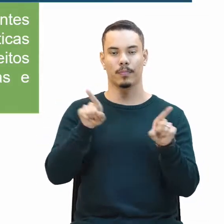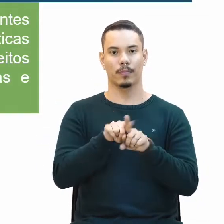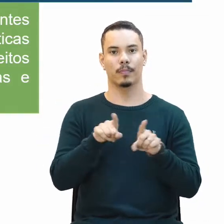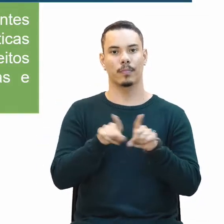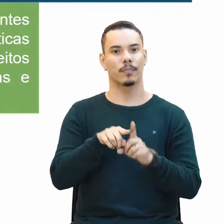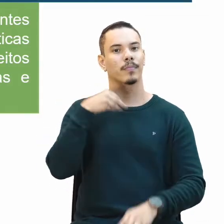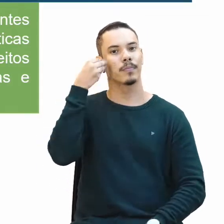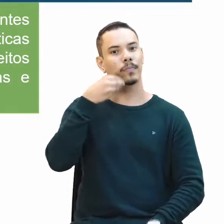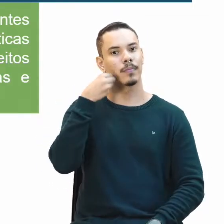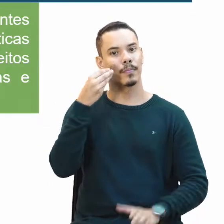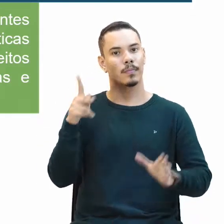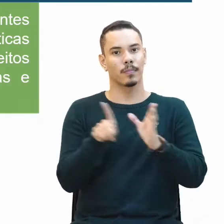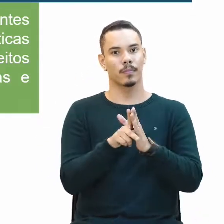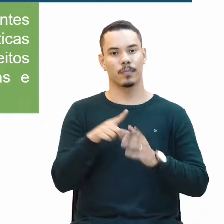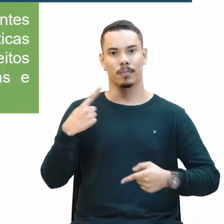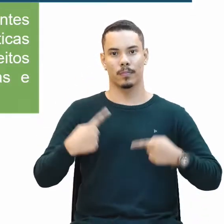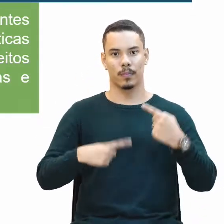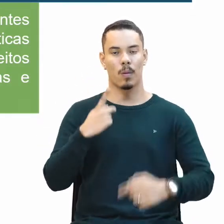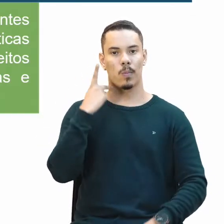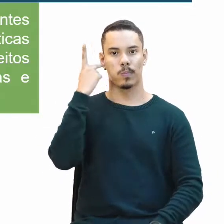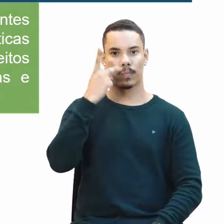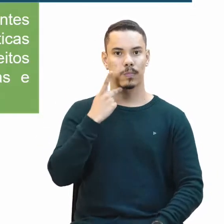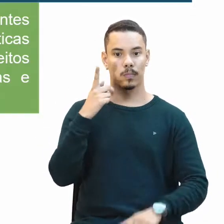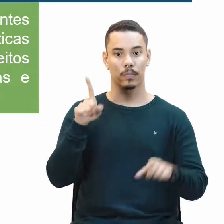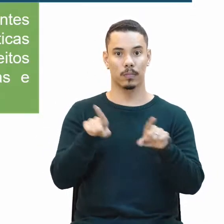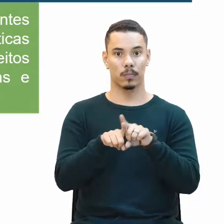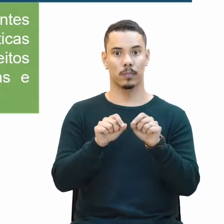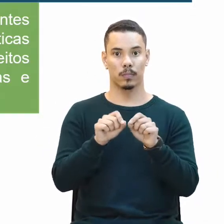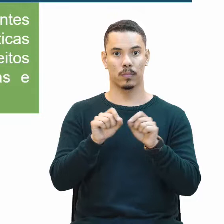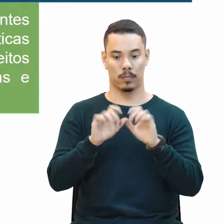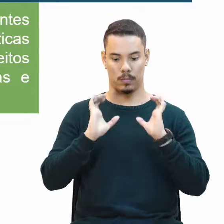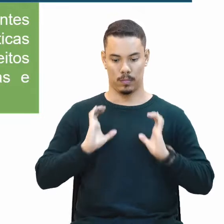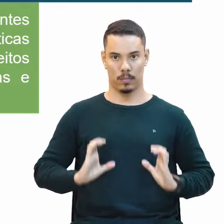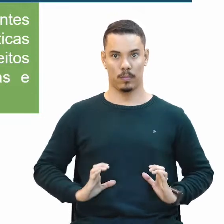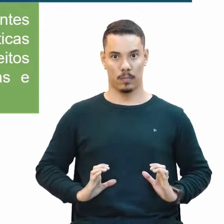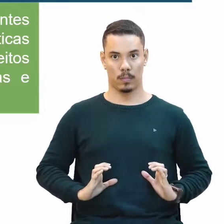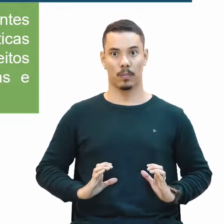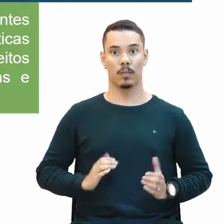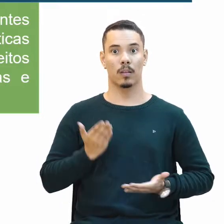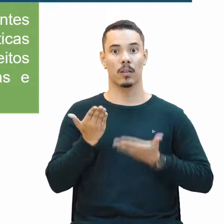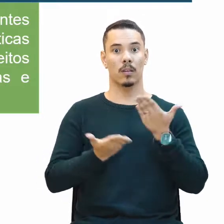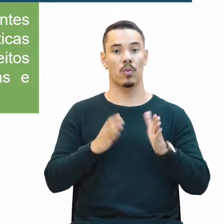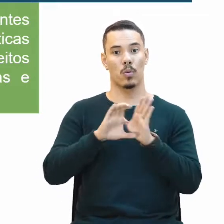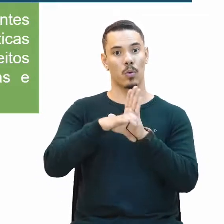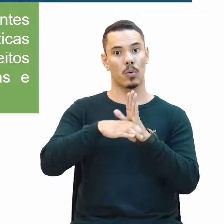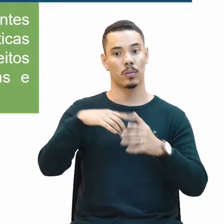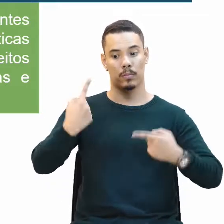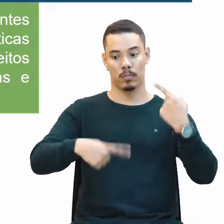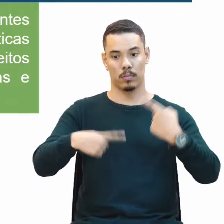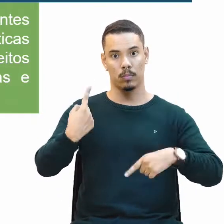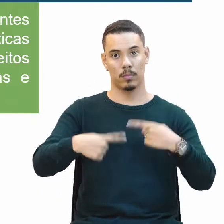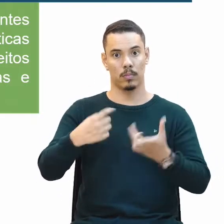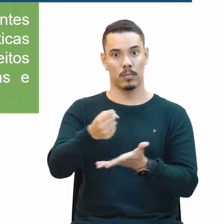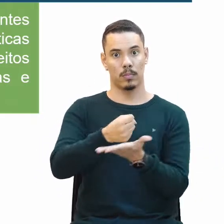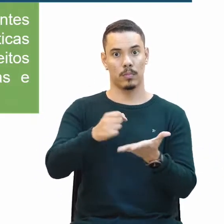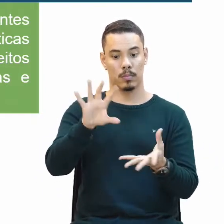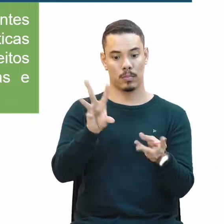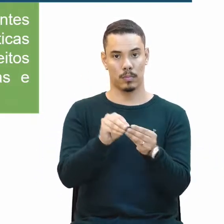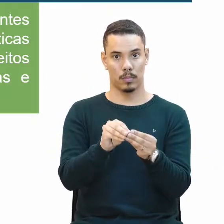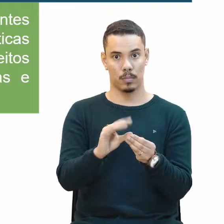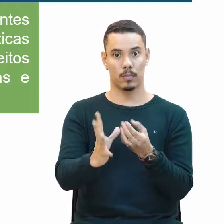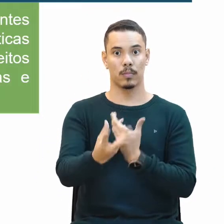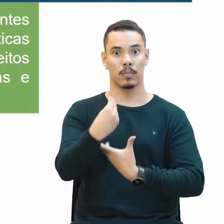experiências políticas e de exercício da cidadania, aplicando conceitos políticos básicos dentro